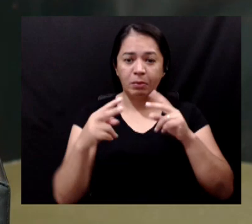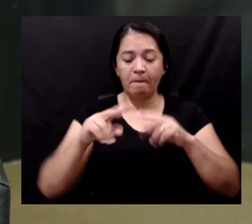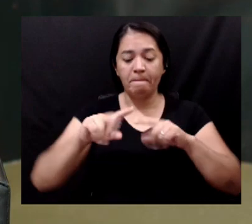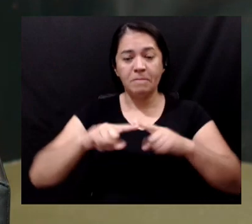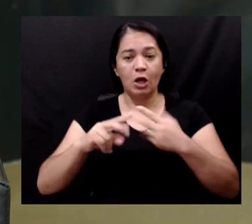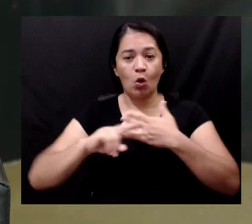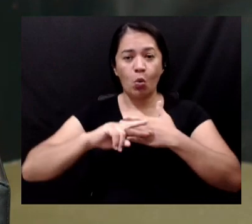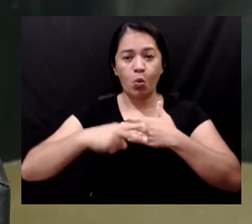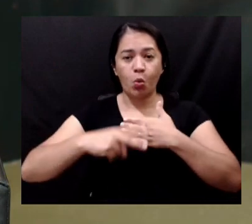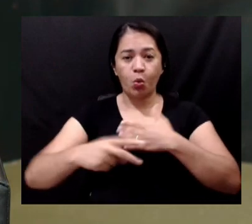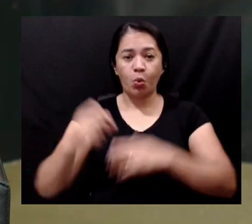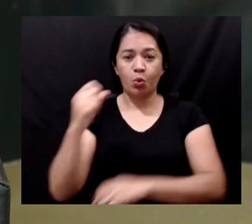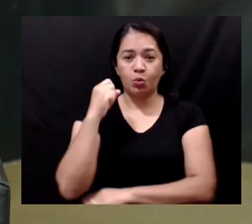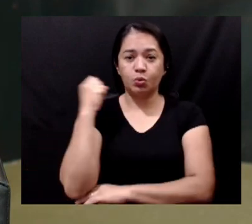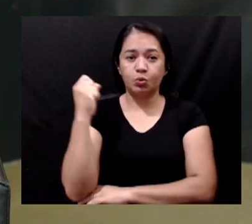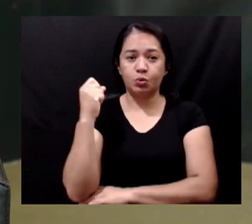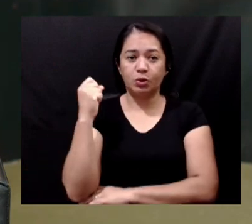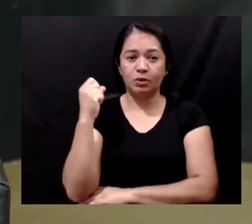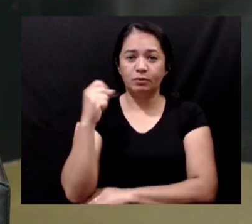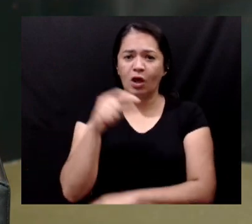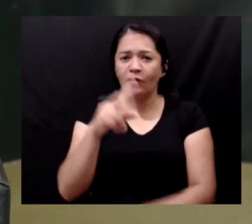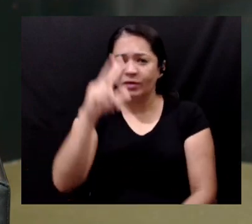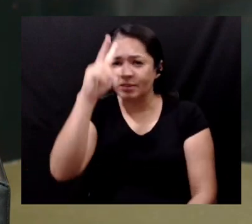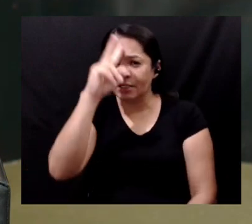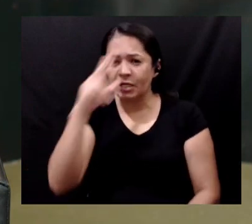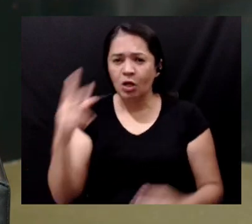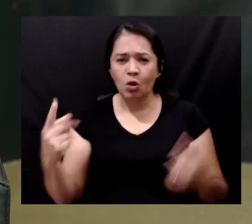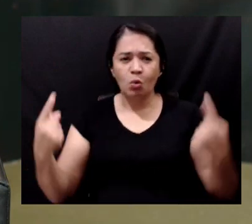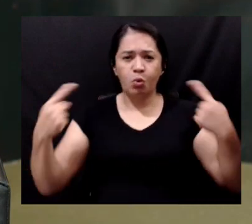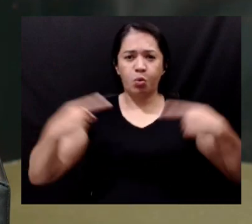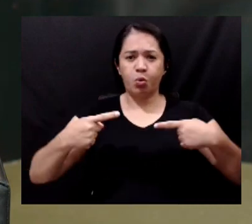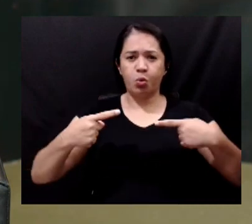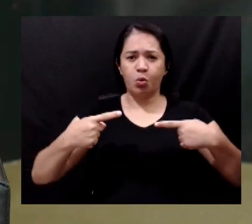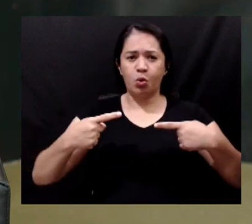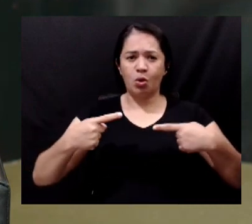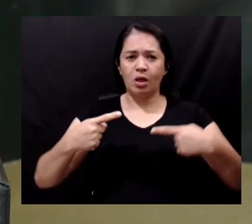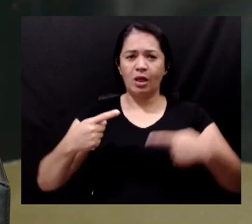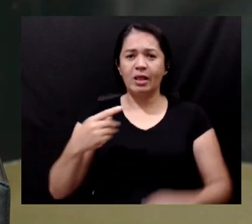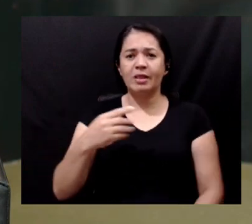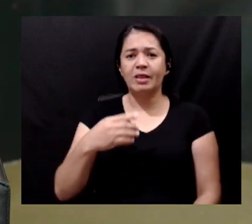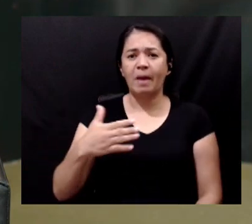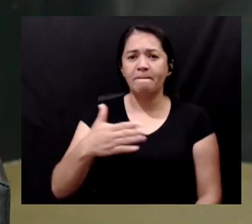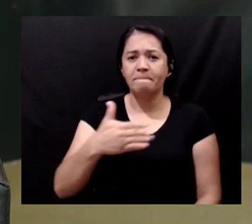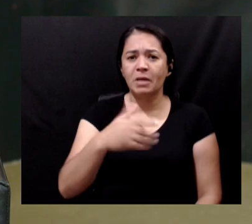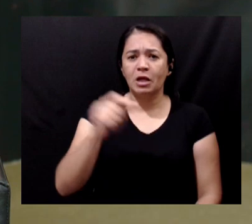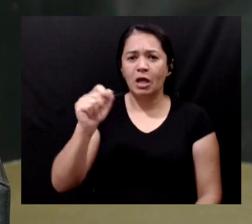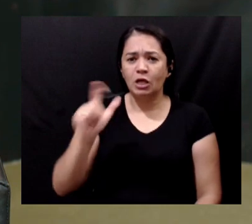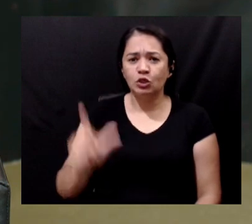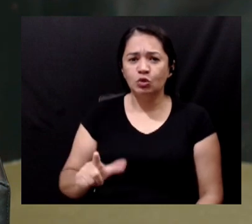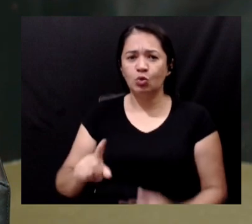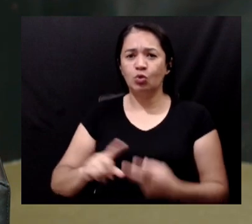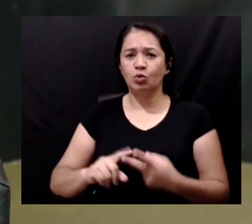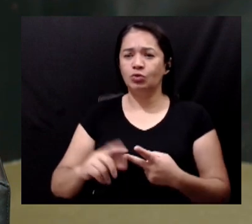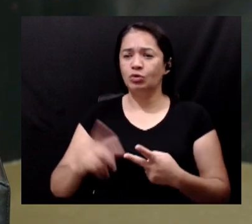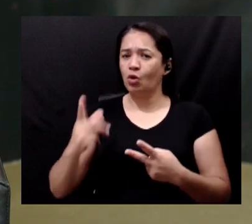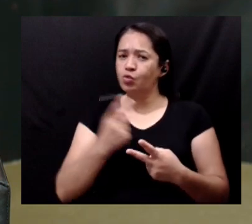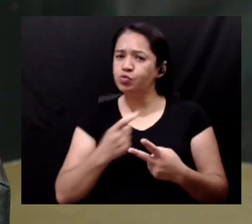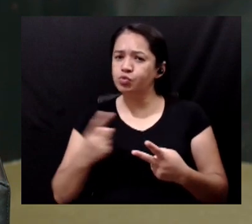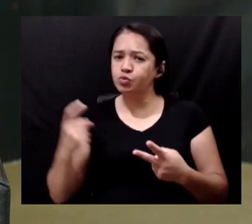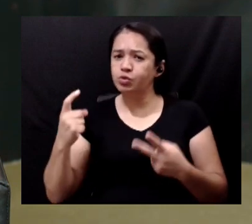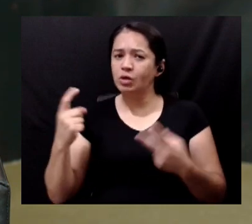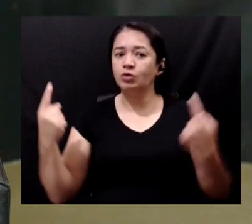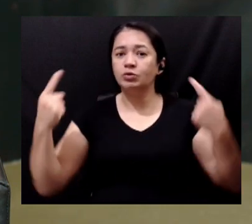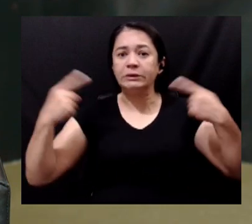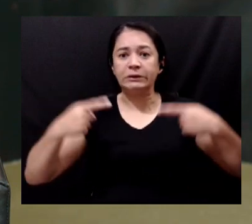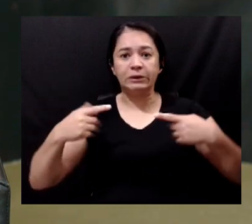Quem é que não lembra dos desafios da baleia azul, desafio do desodorante, o desafio da canela? Pois é, eles